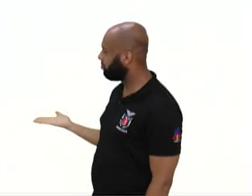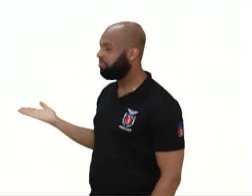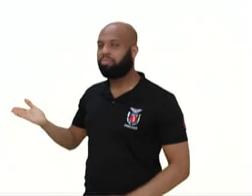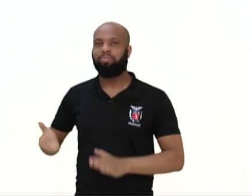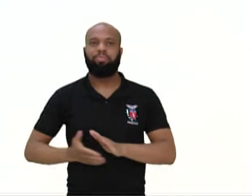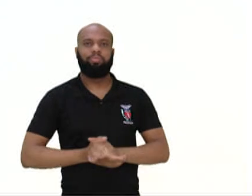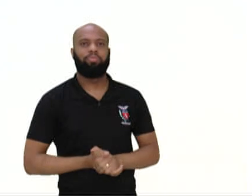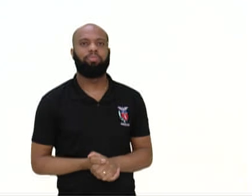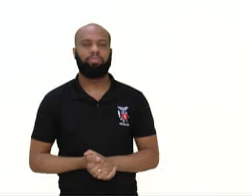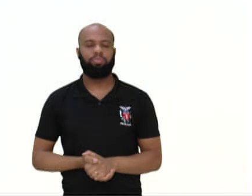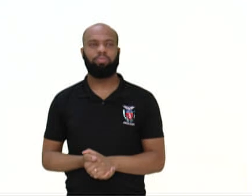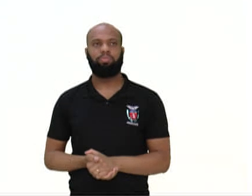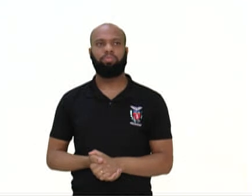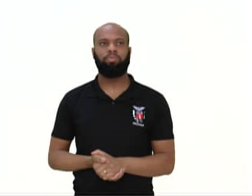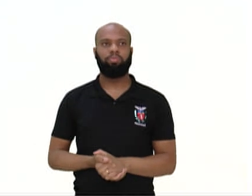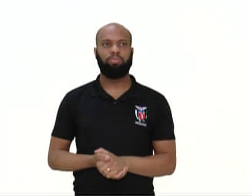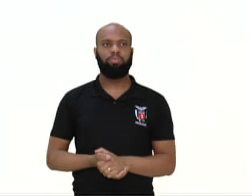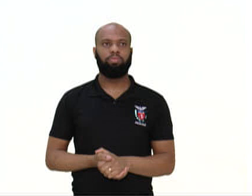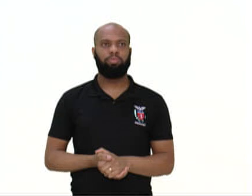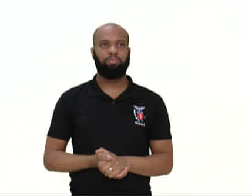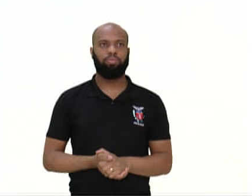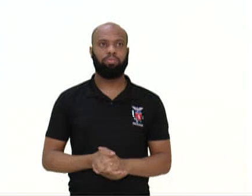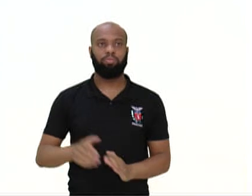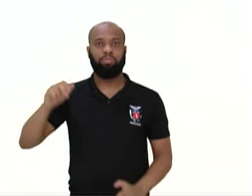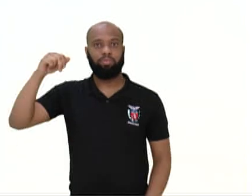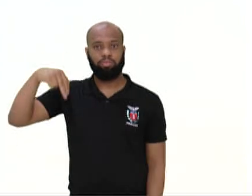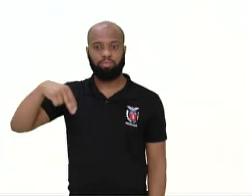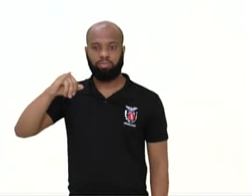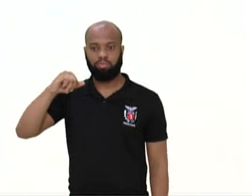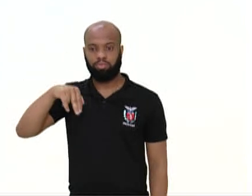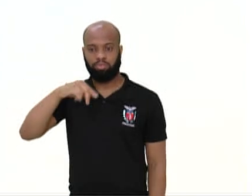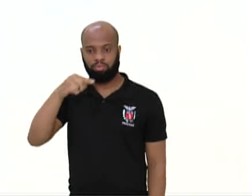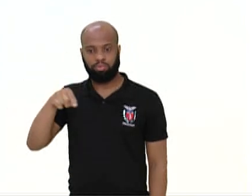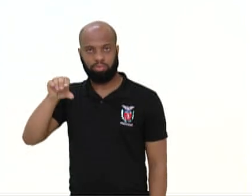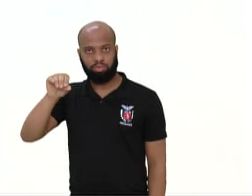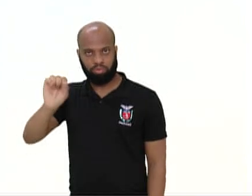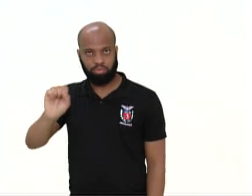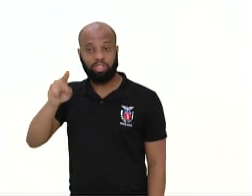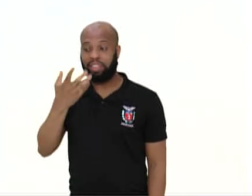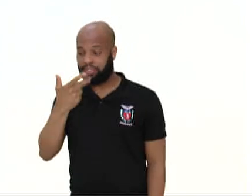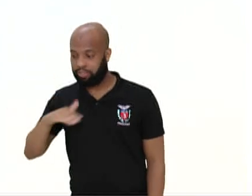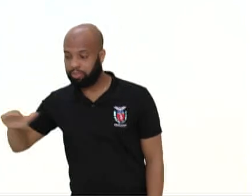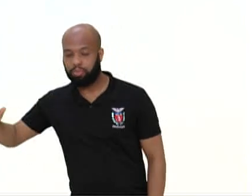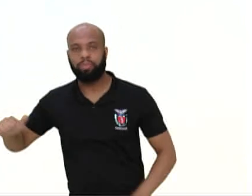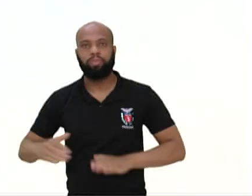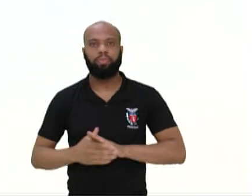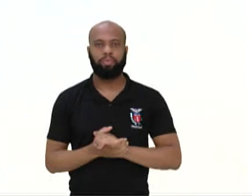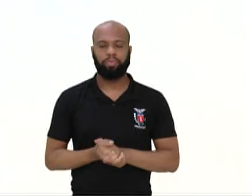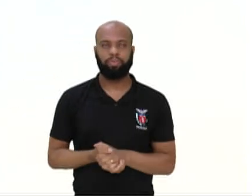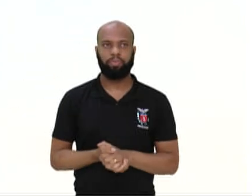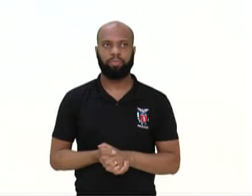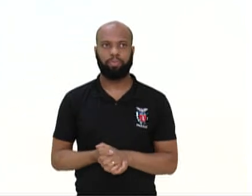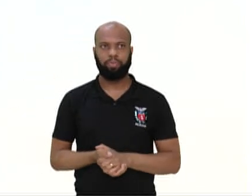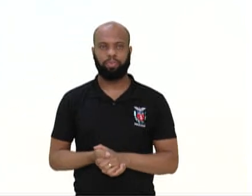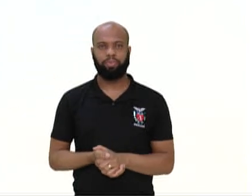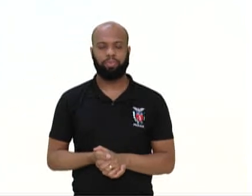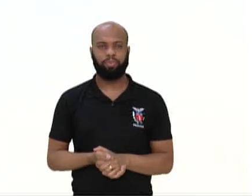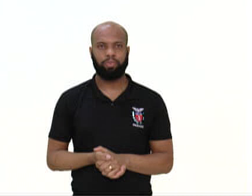Quando éramos niños, quando éramos crianças, los viejos tenían como